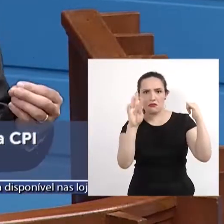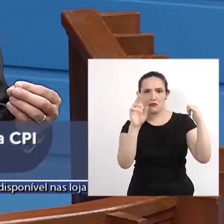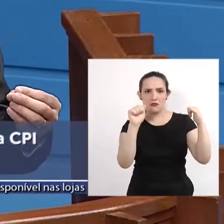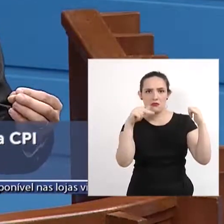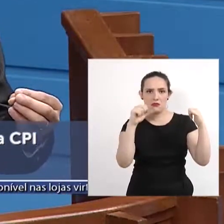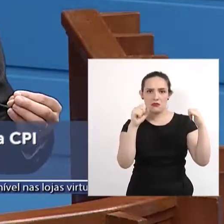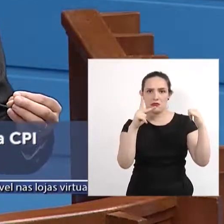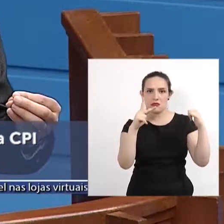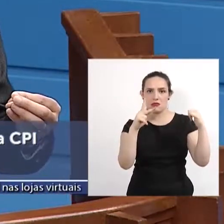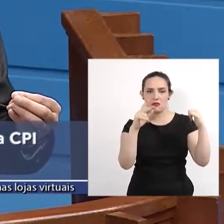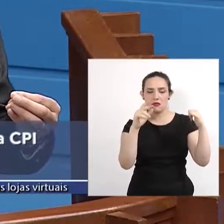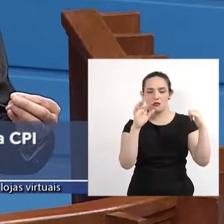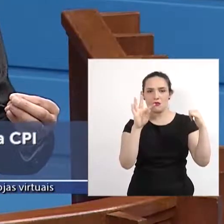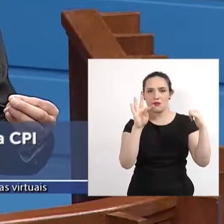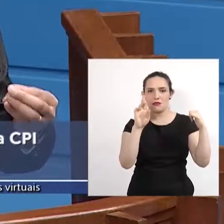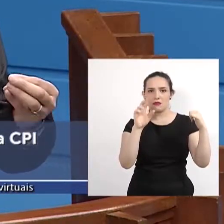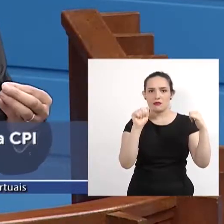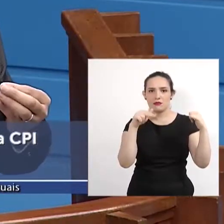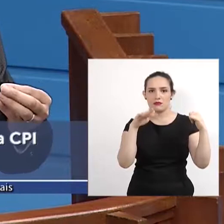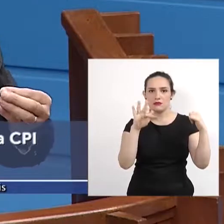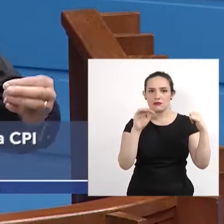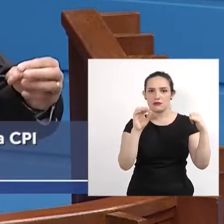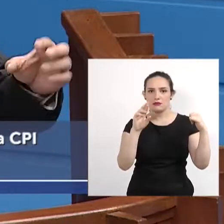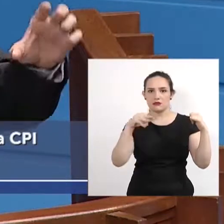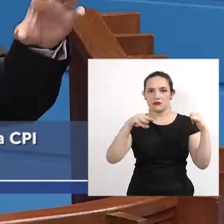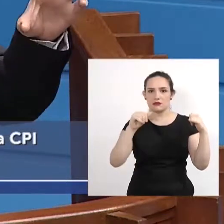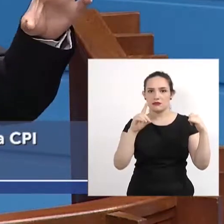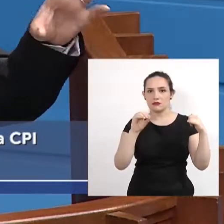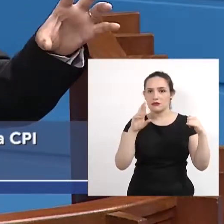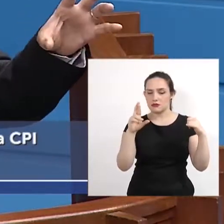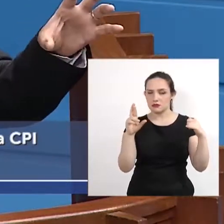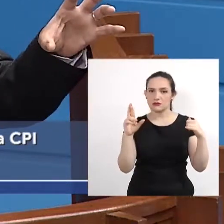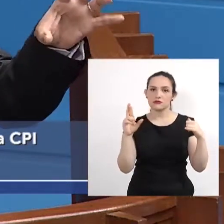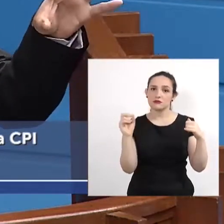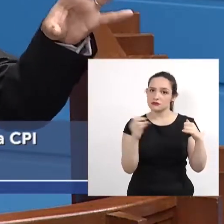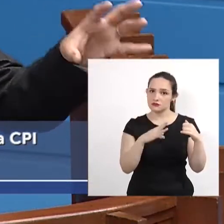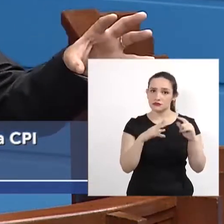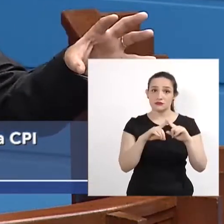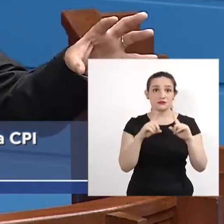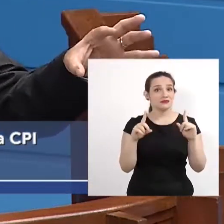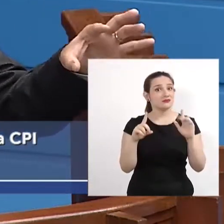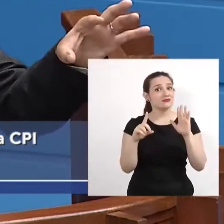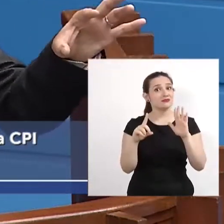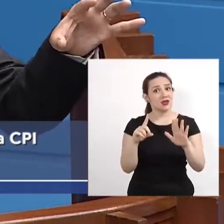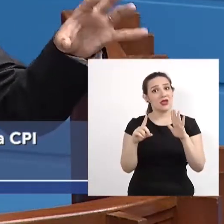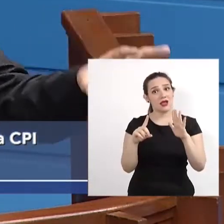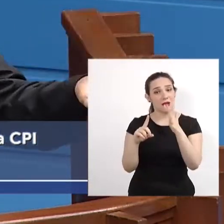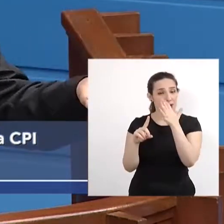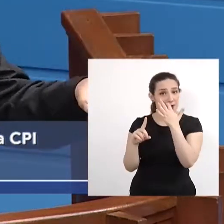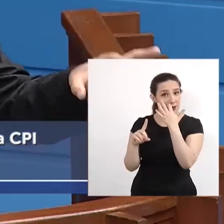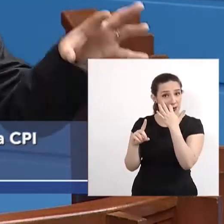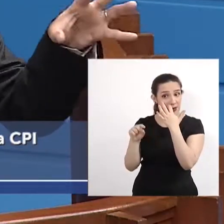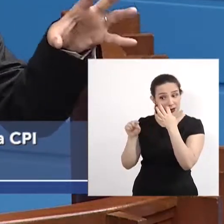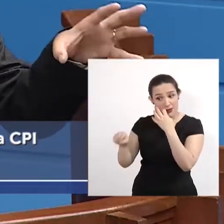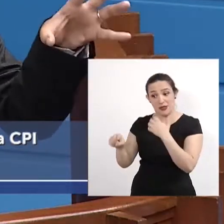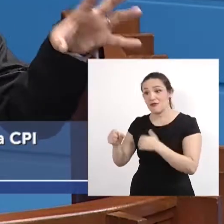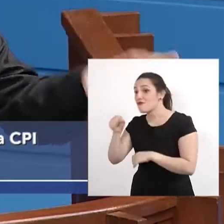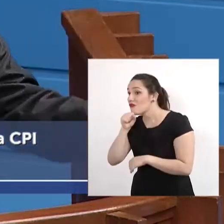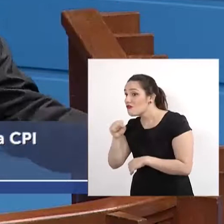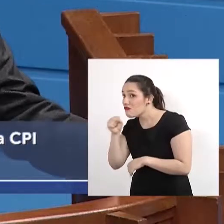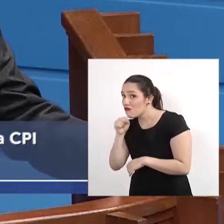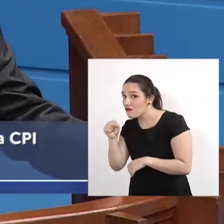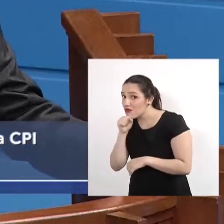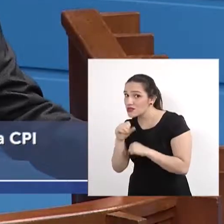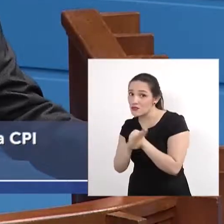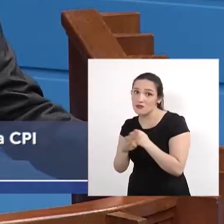O percentual é menor do que dos bairros mais pobres, de classe mais pobre, onde a rede é velha e os transformadores não